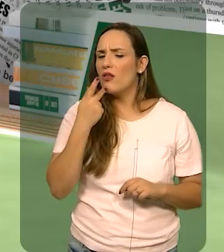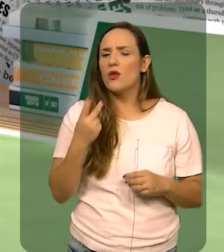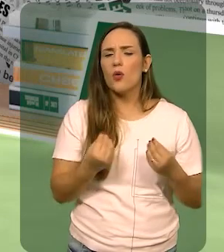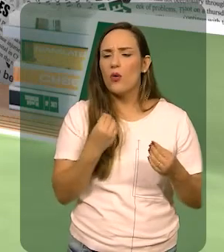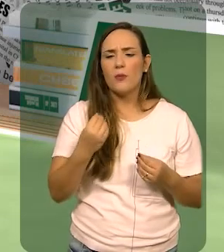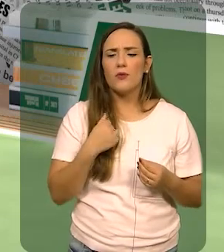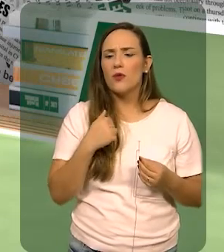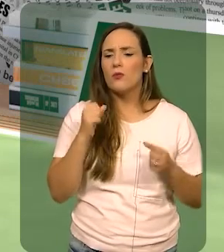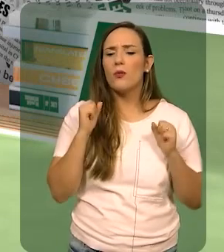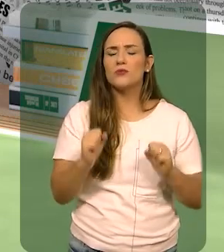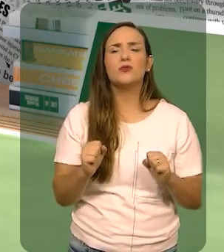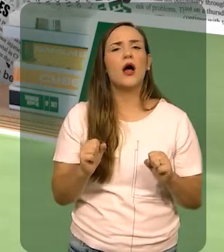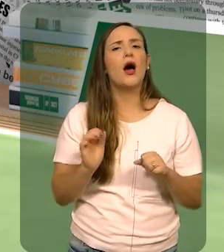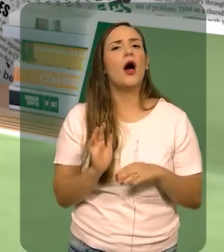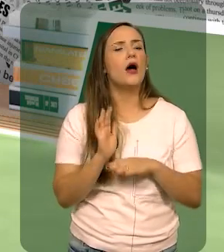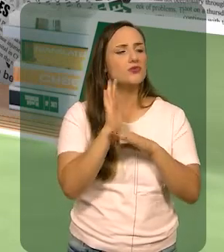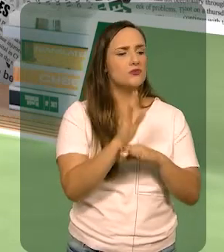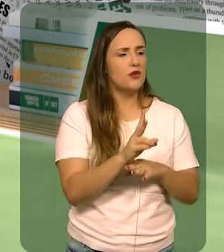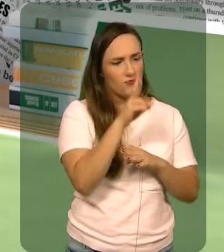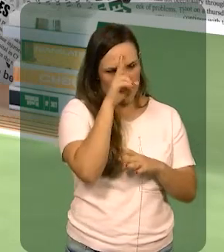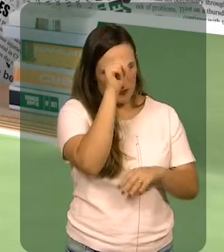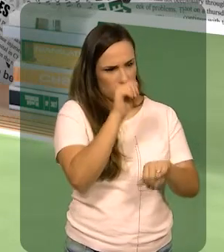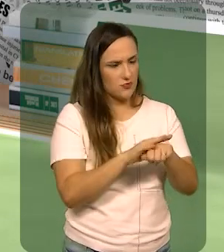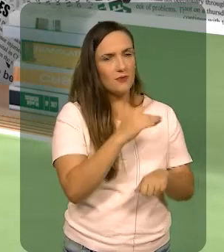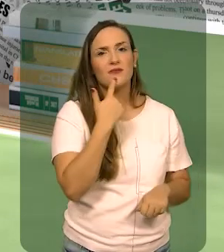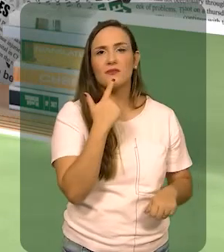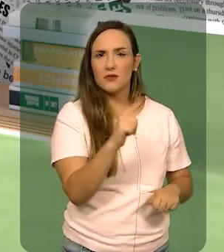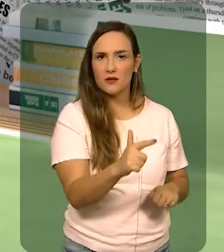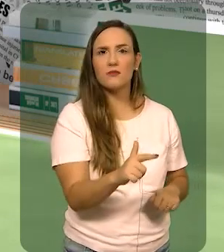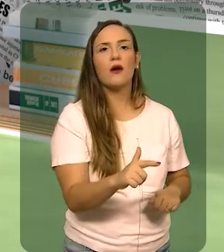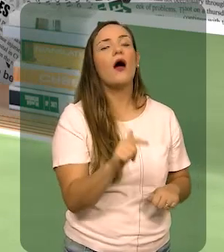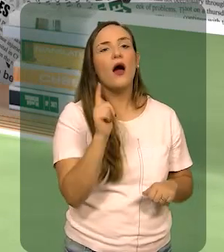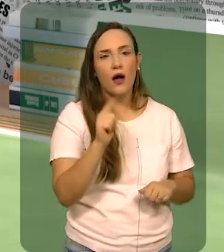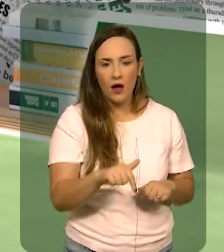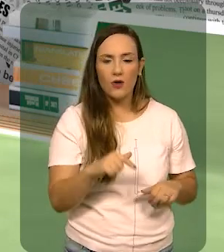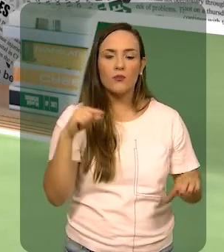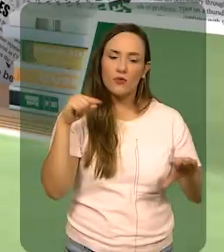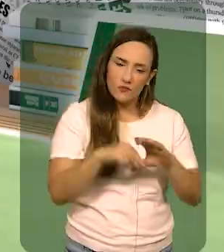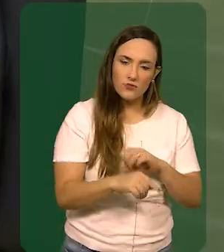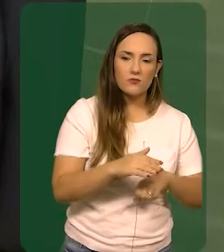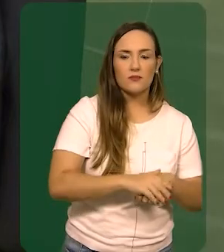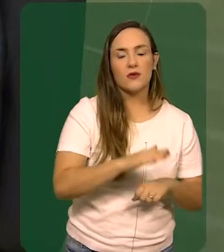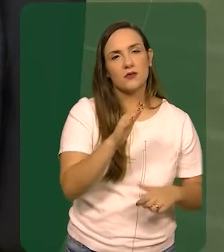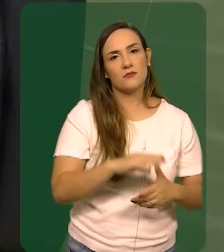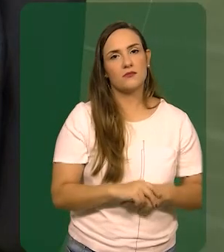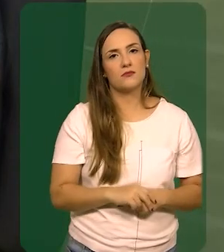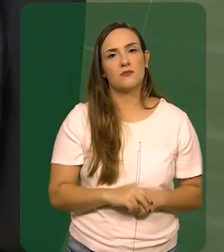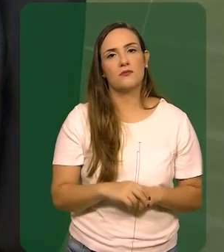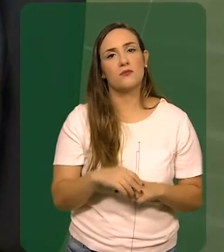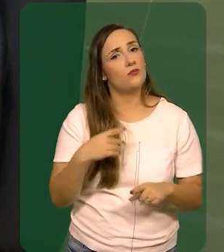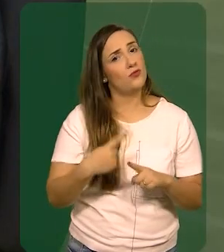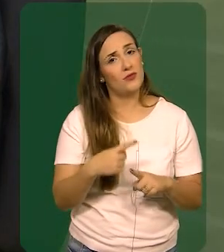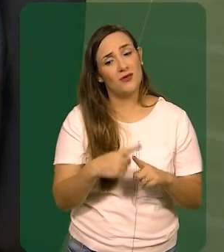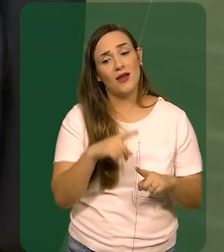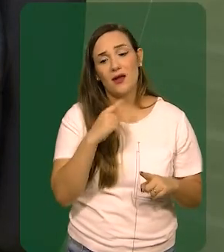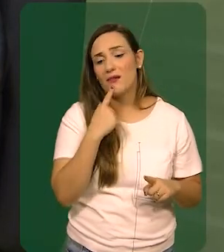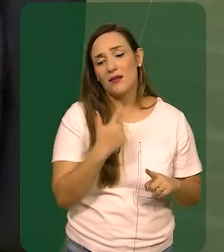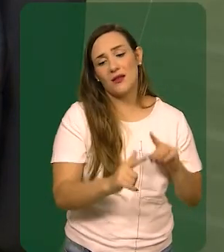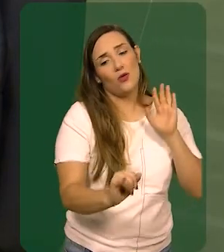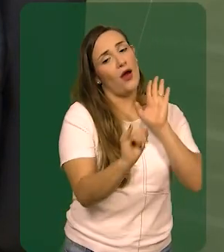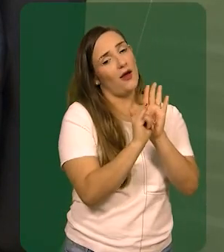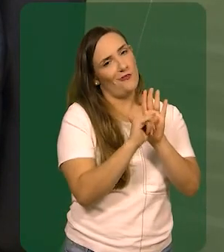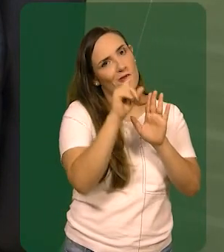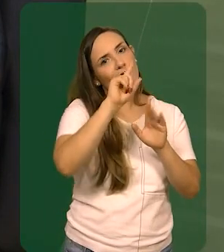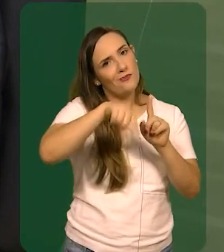contribuir no fortalecimento da língua? Eu falei, é isso que eu vou fazer. Porque eu acho que aquilo que mantém a sua identidade também não